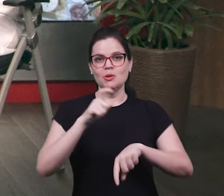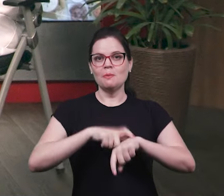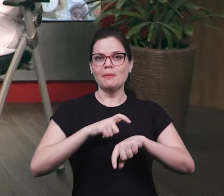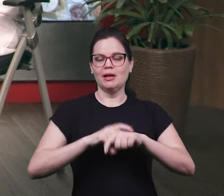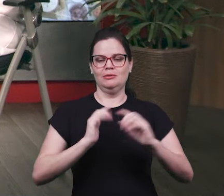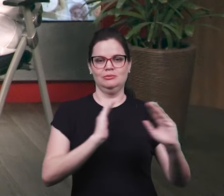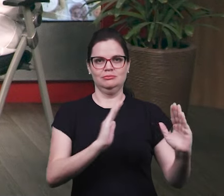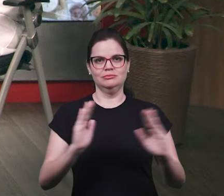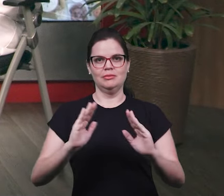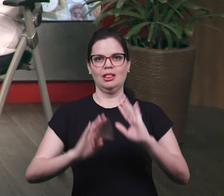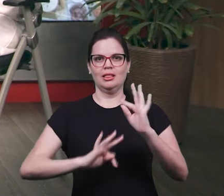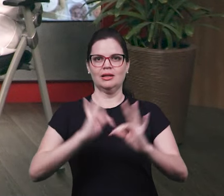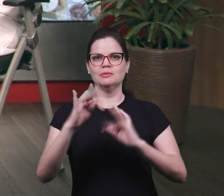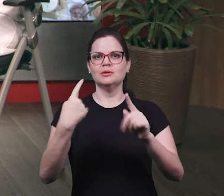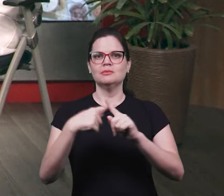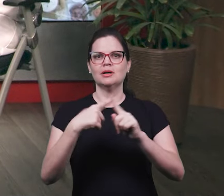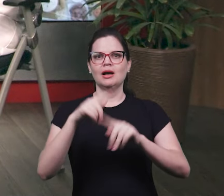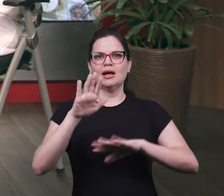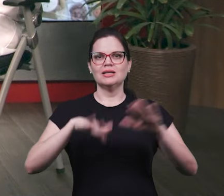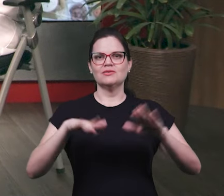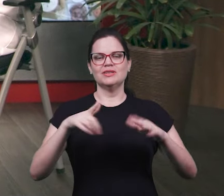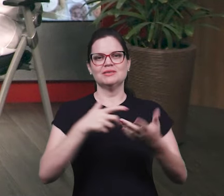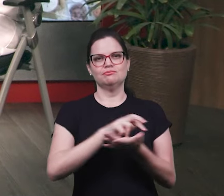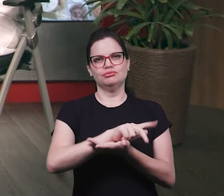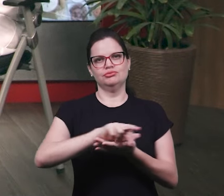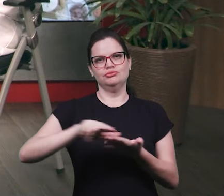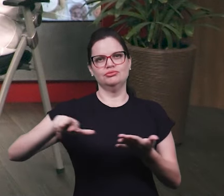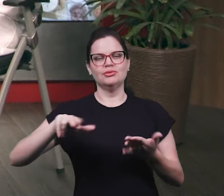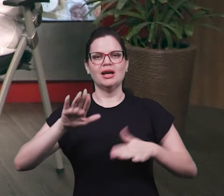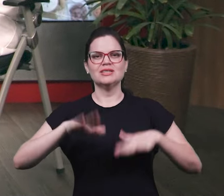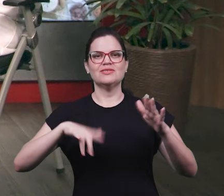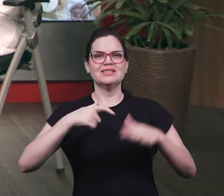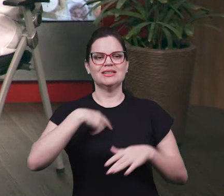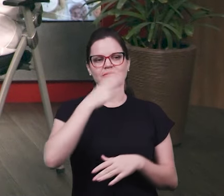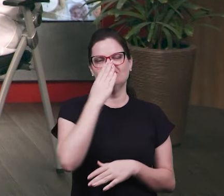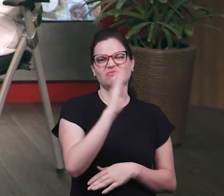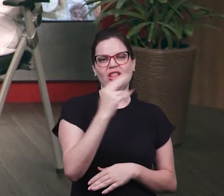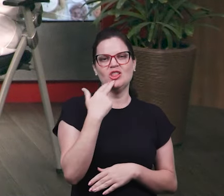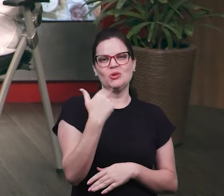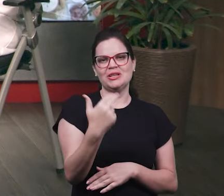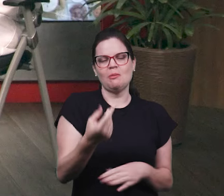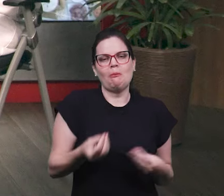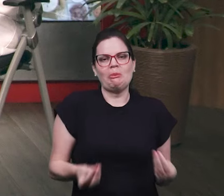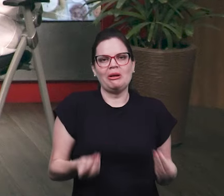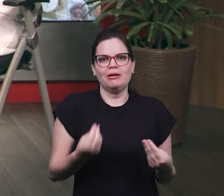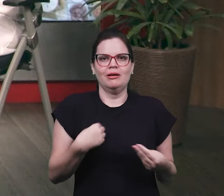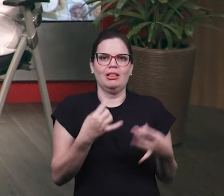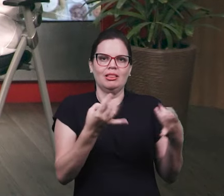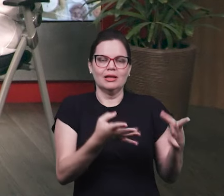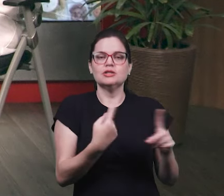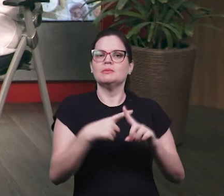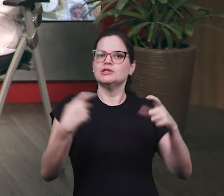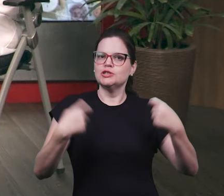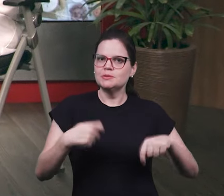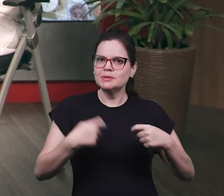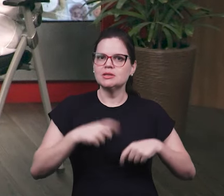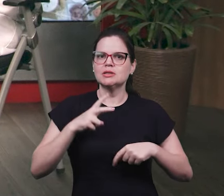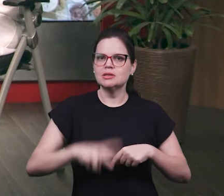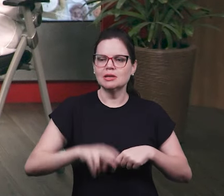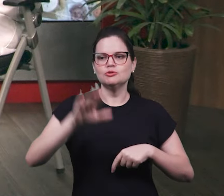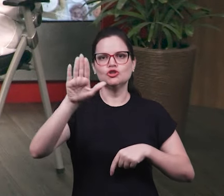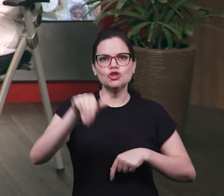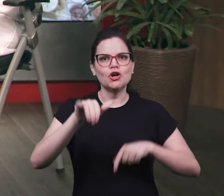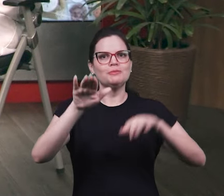tratamento porque às vezes é tanta coisa para ele dar que ele deixa um pouco a nutrição e a gente tem que tá ali sempre captando esse